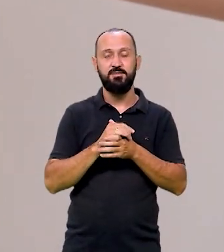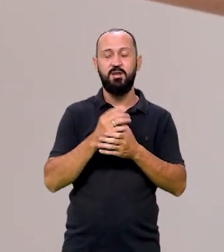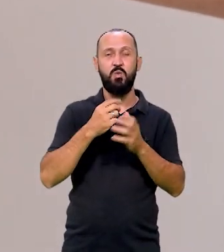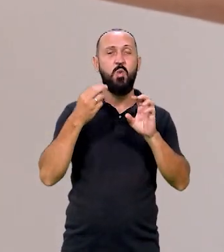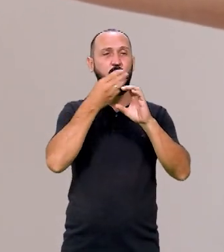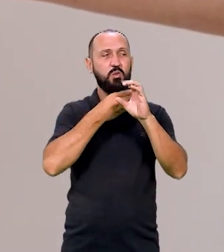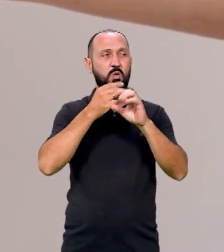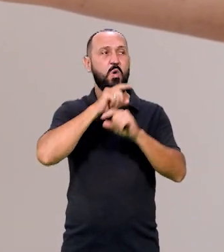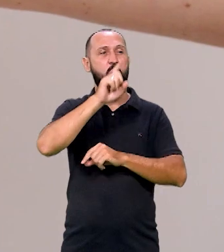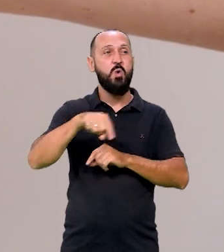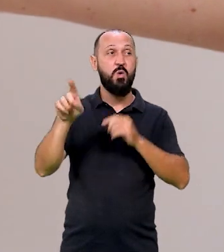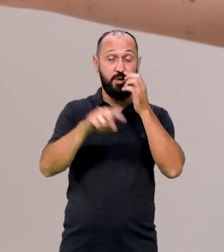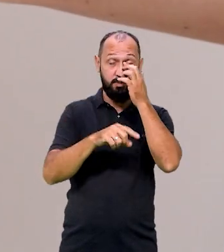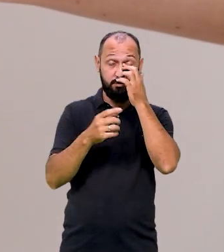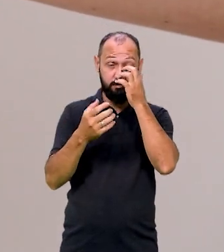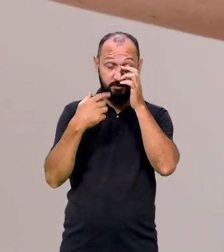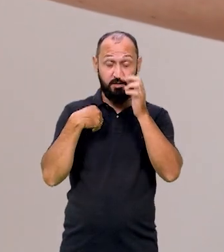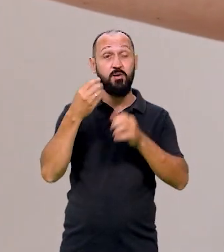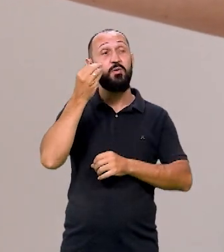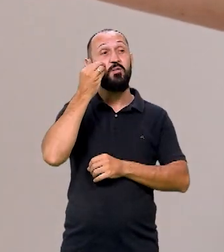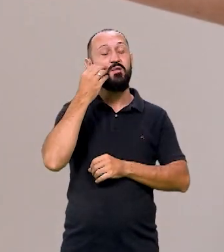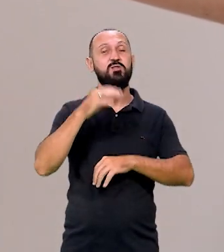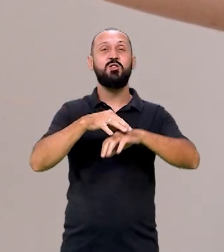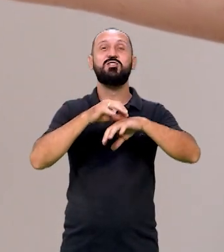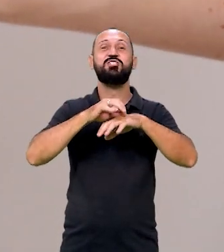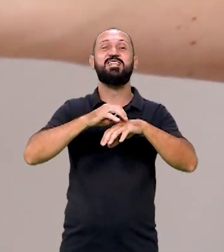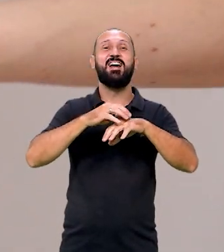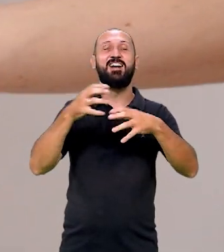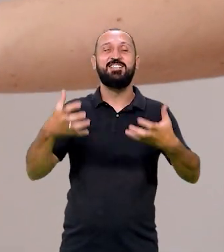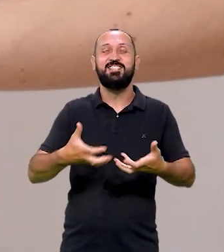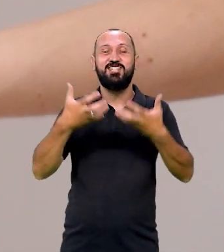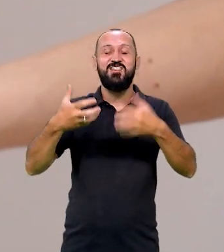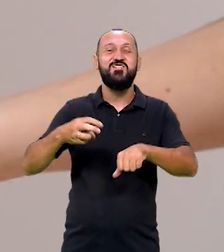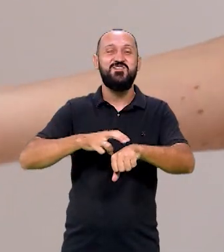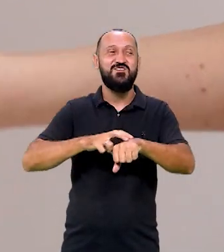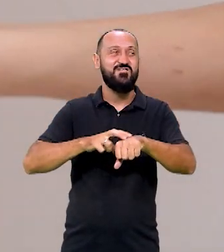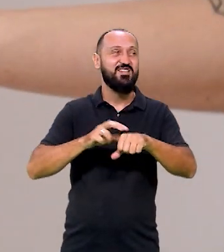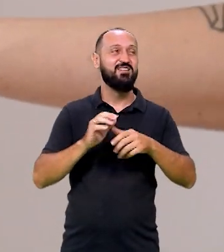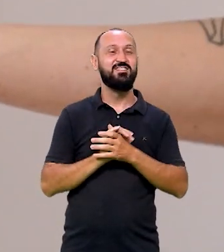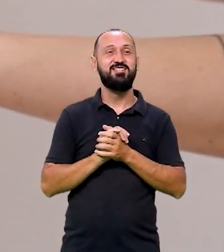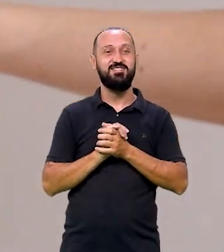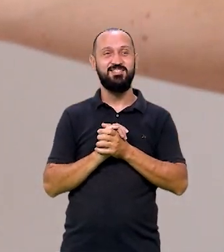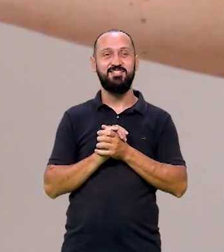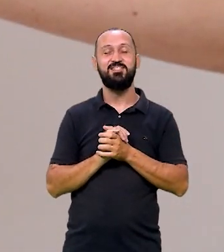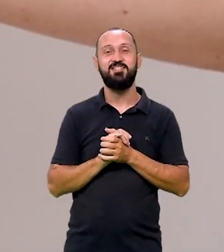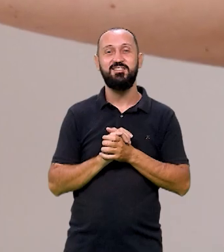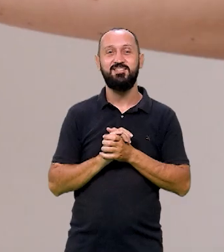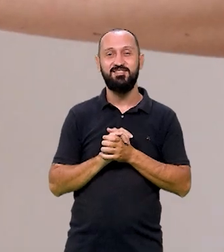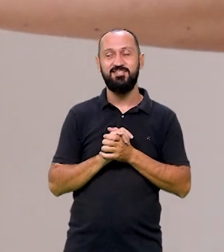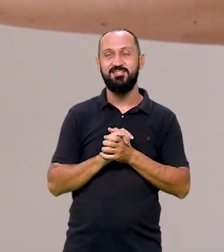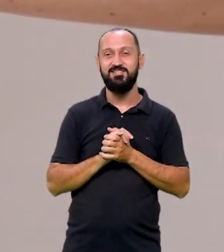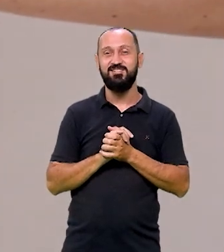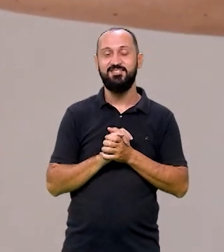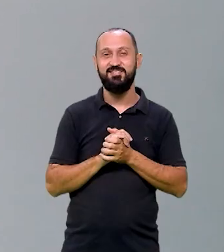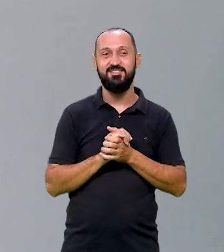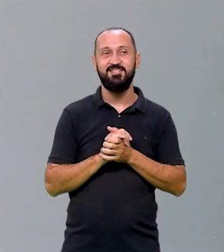tempo. Nós estamos em agosto, falta pouco para o verão, já estamos, né, há um mês. O pessoal já começa